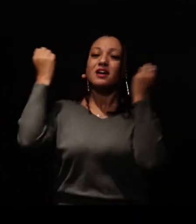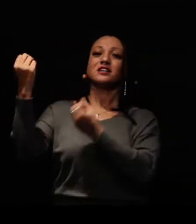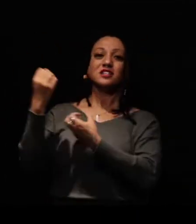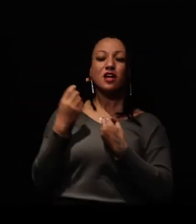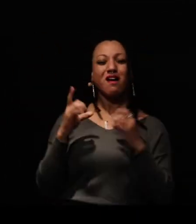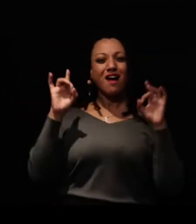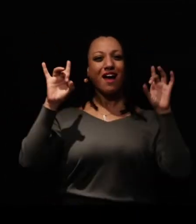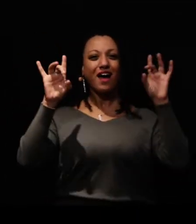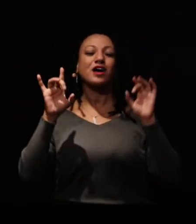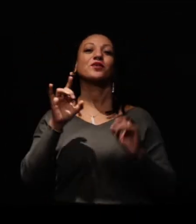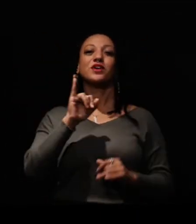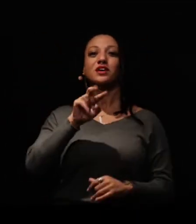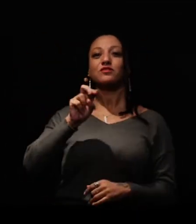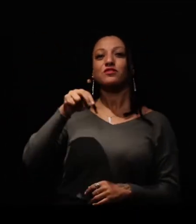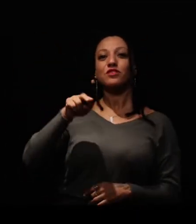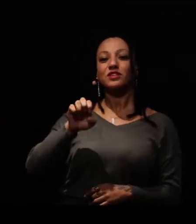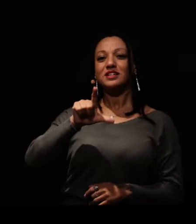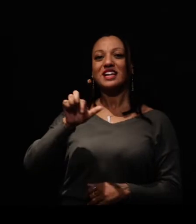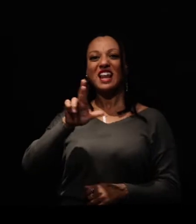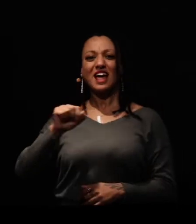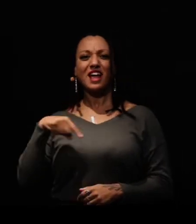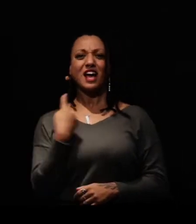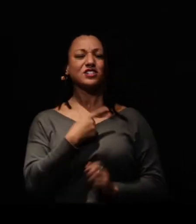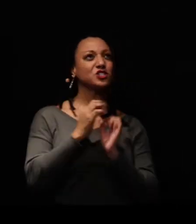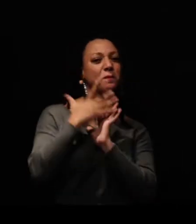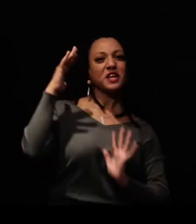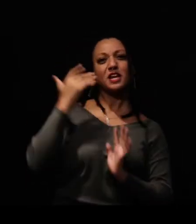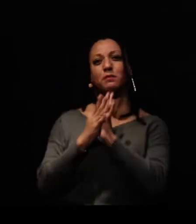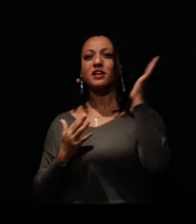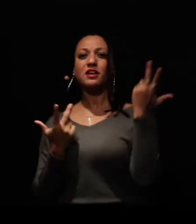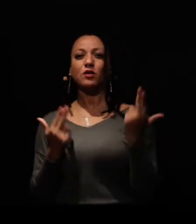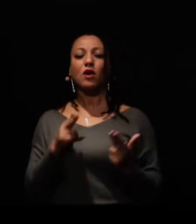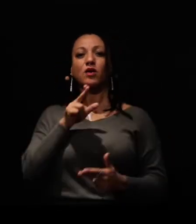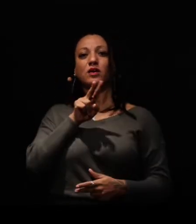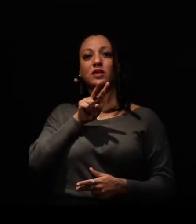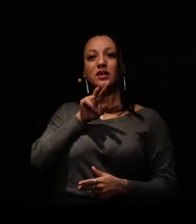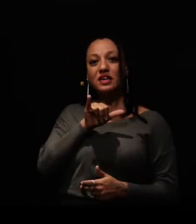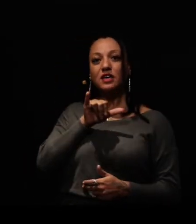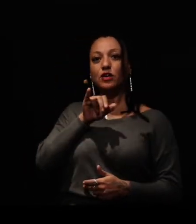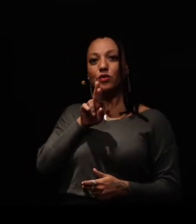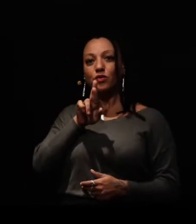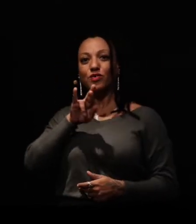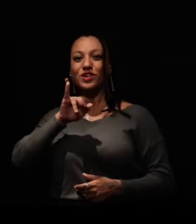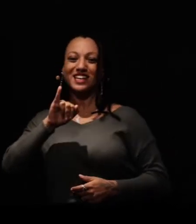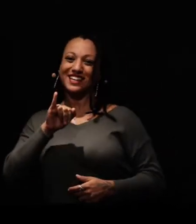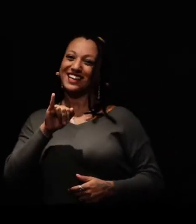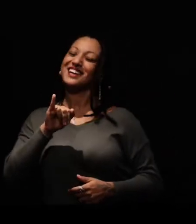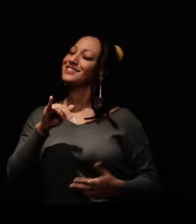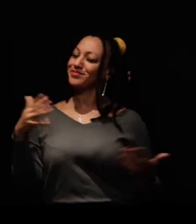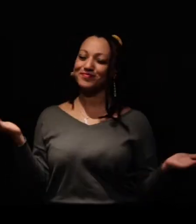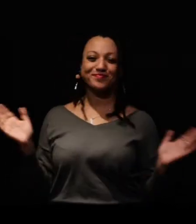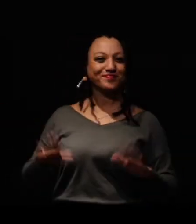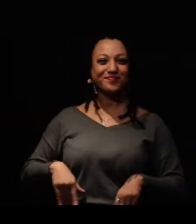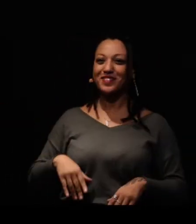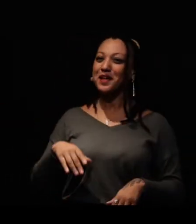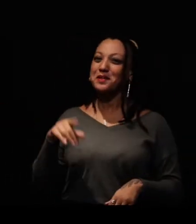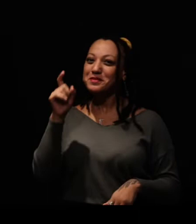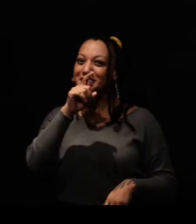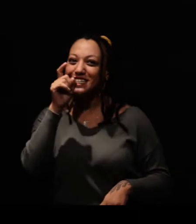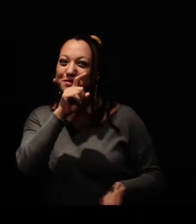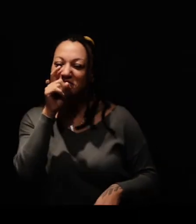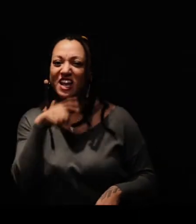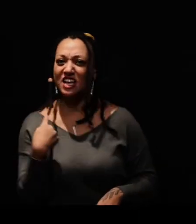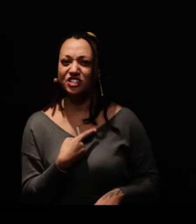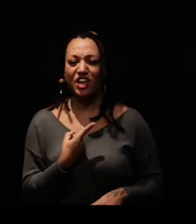Dona Ivone Lara. Vai ser normal a gente brilhando em todas as áreas, que nem Yuri Marçal. E ledo engano, ledo engano,